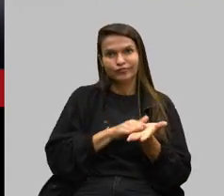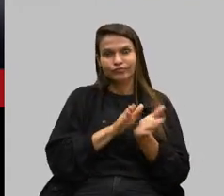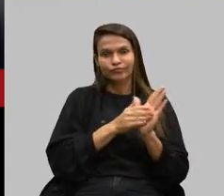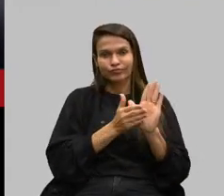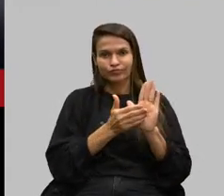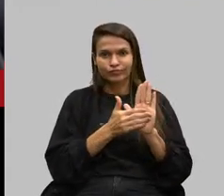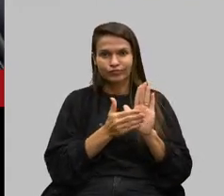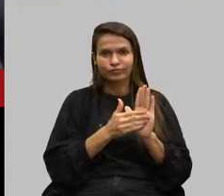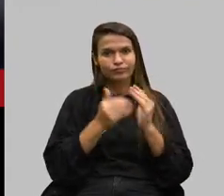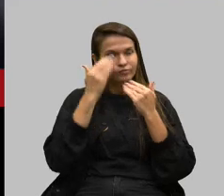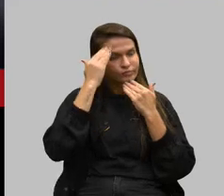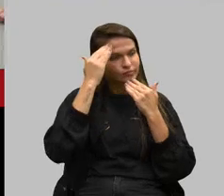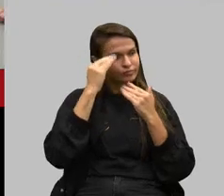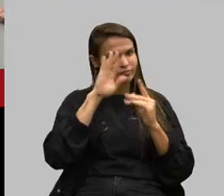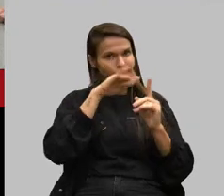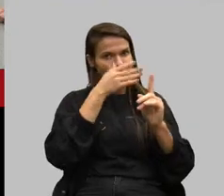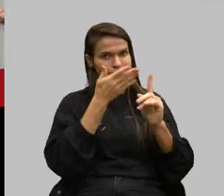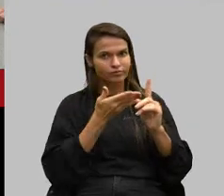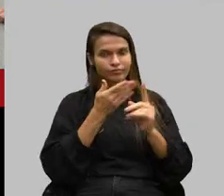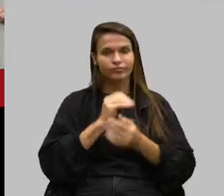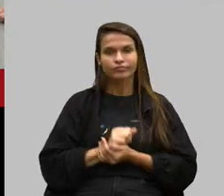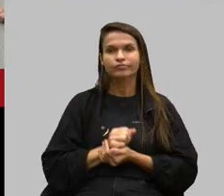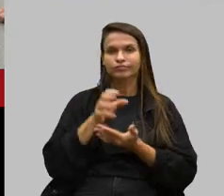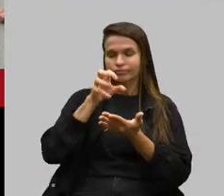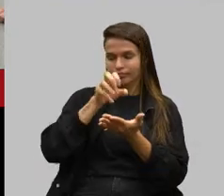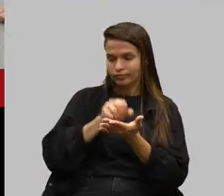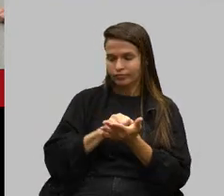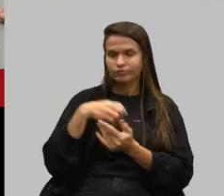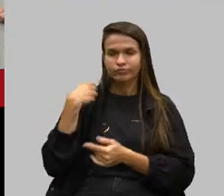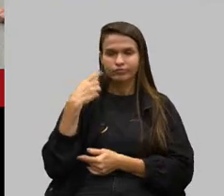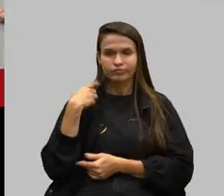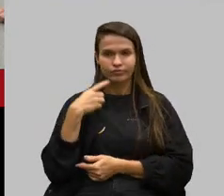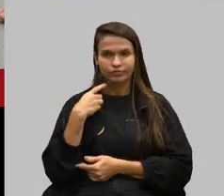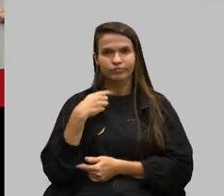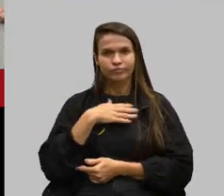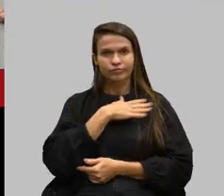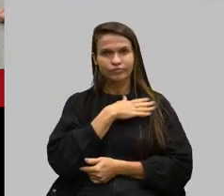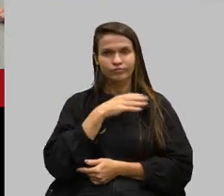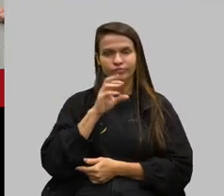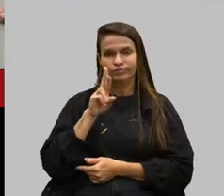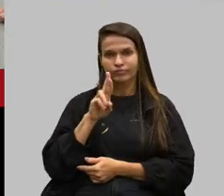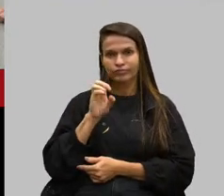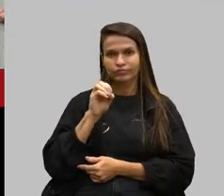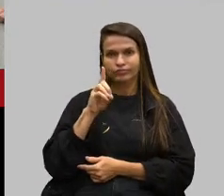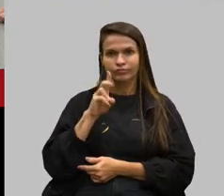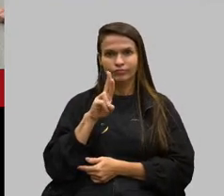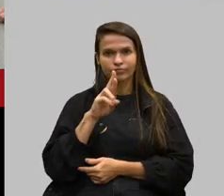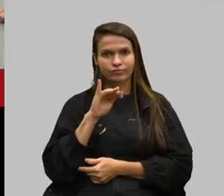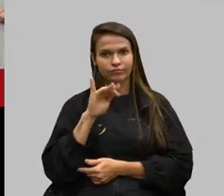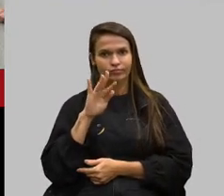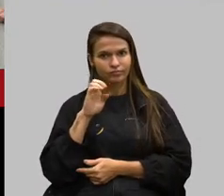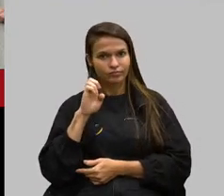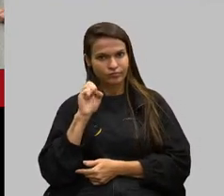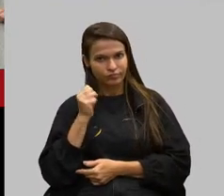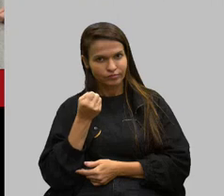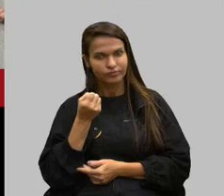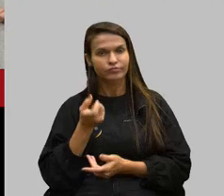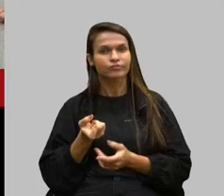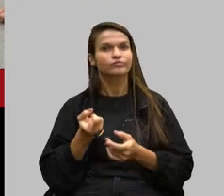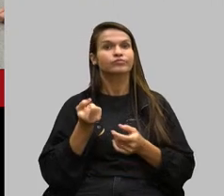excelência registe as palavras do deputado sargento Rodrigues e retorno passo a